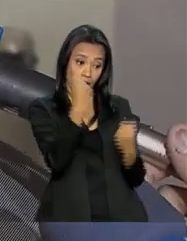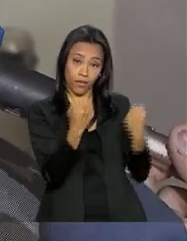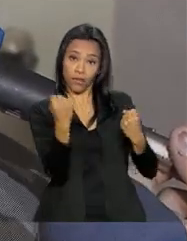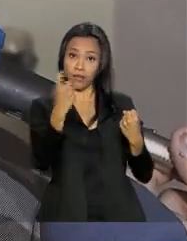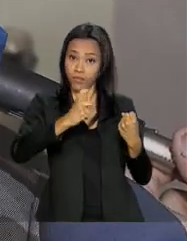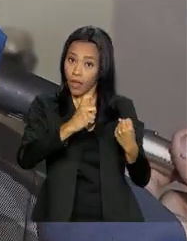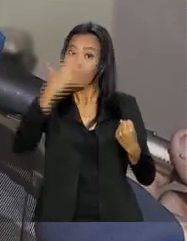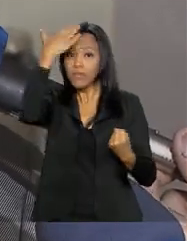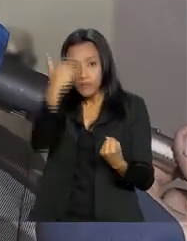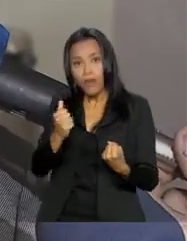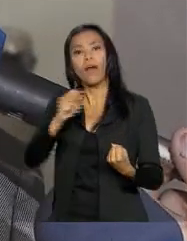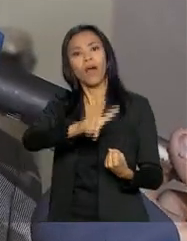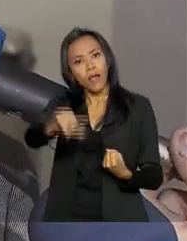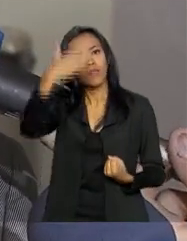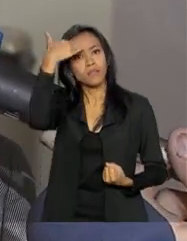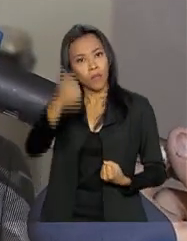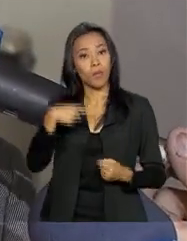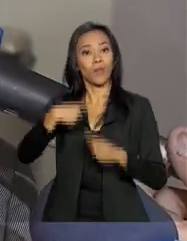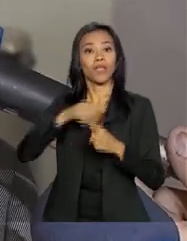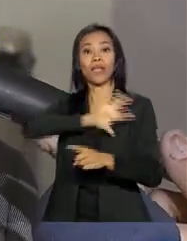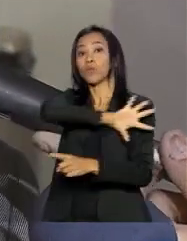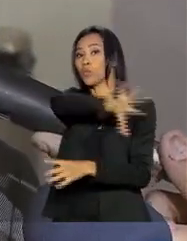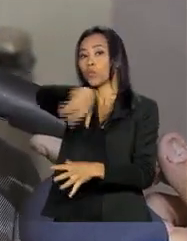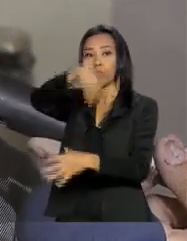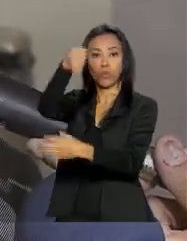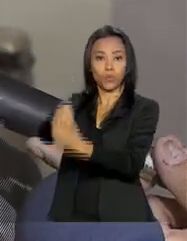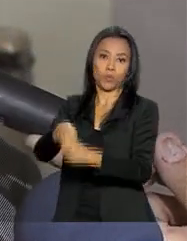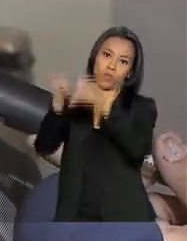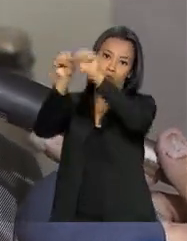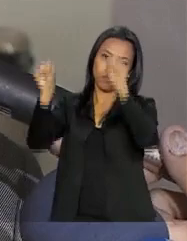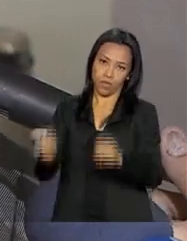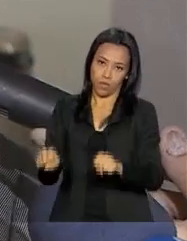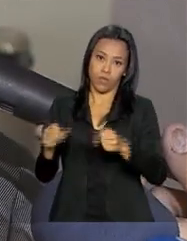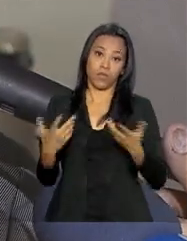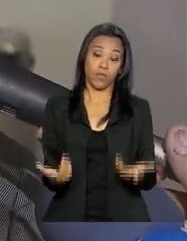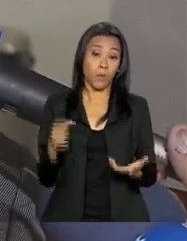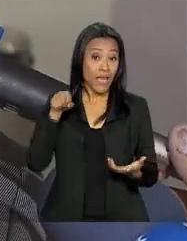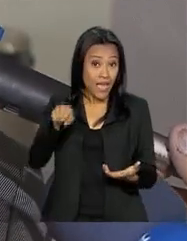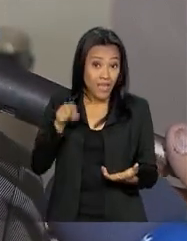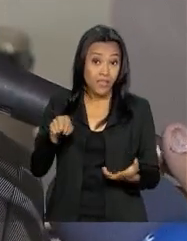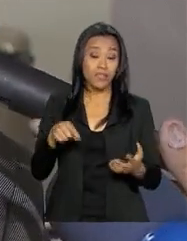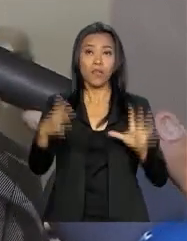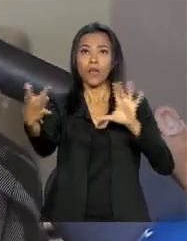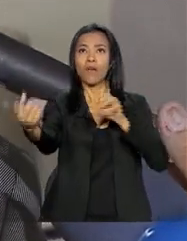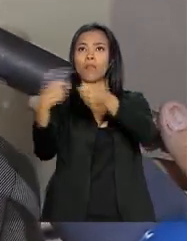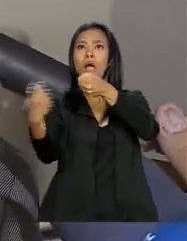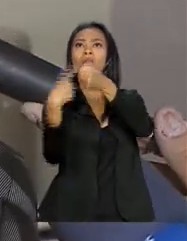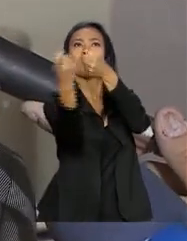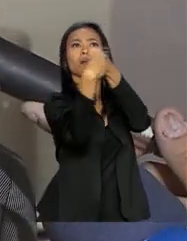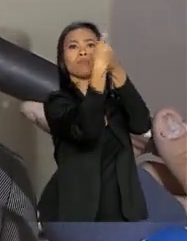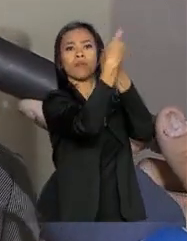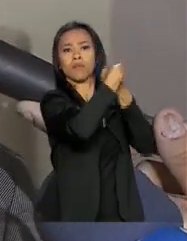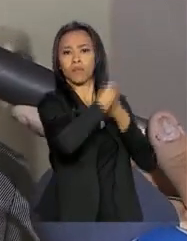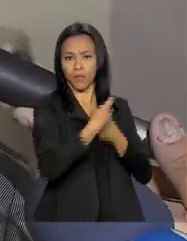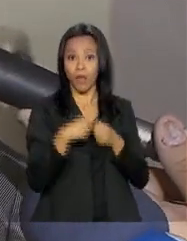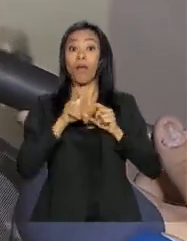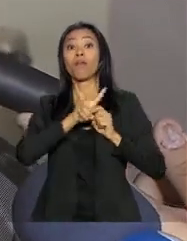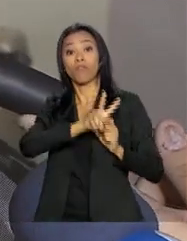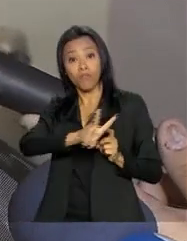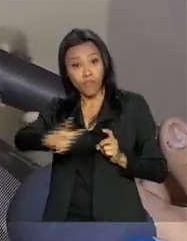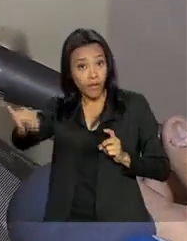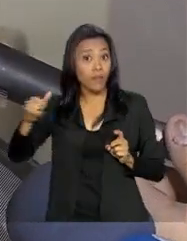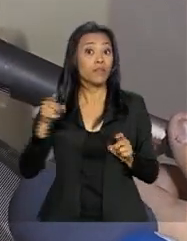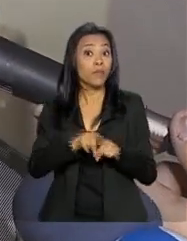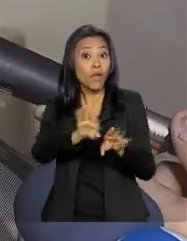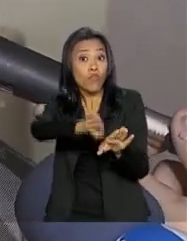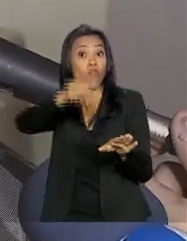vai saber e depois esses bancos que estão sendo integrados eles vão também num segundo momento integrar base de dados